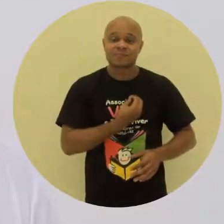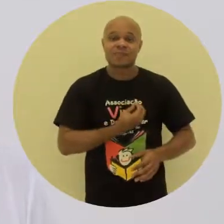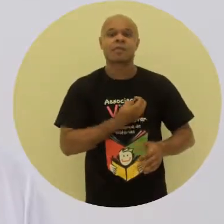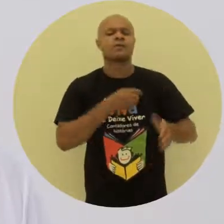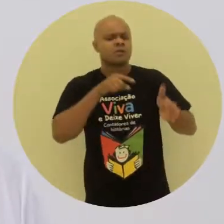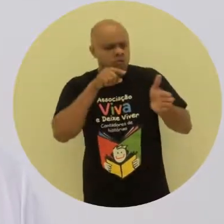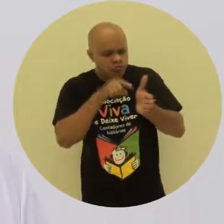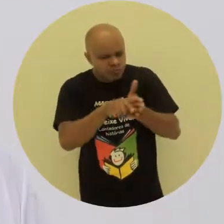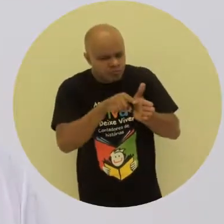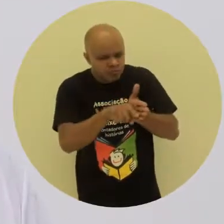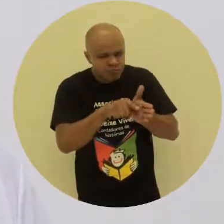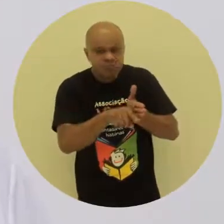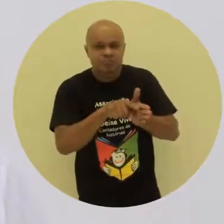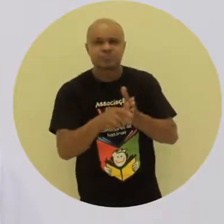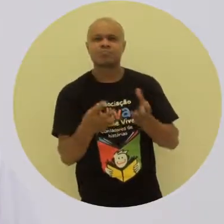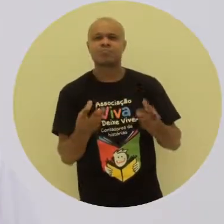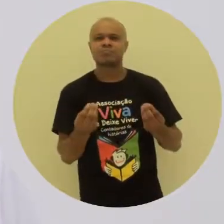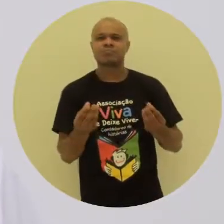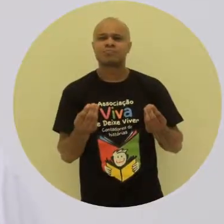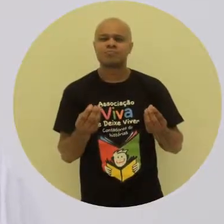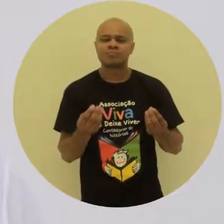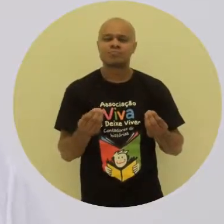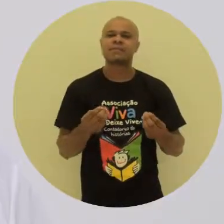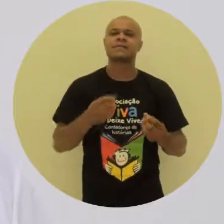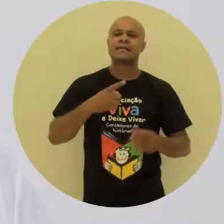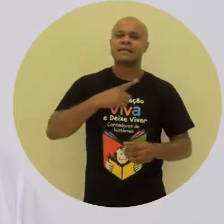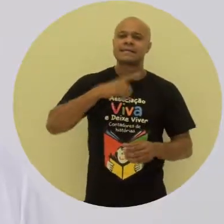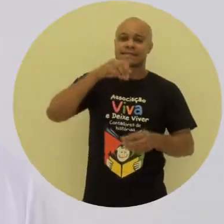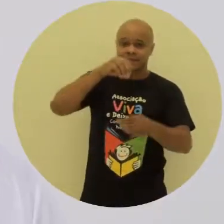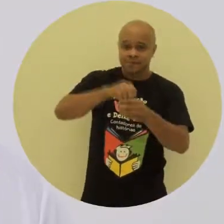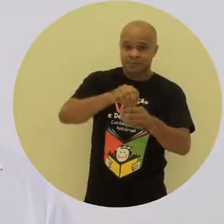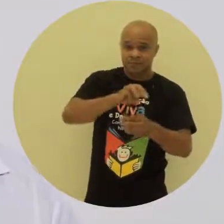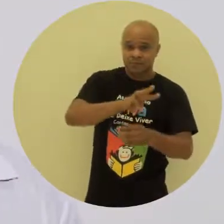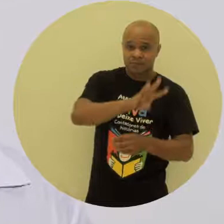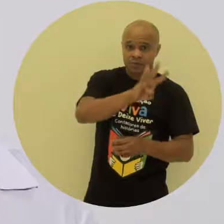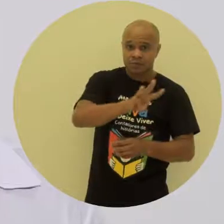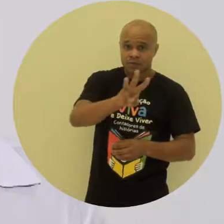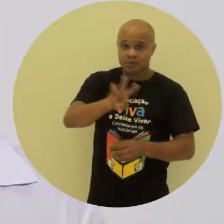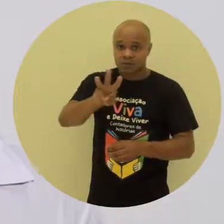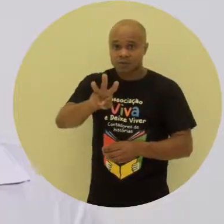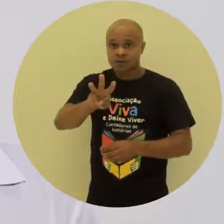em pesquisas. Então nós temos lá no nosso site um espaço onde